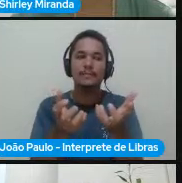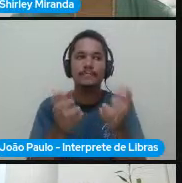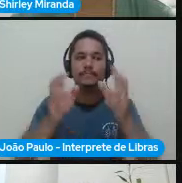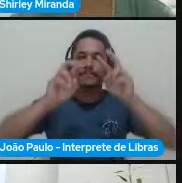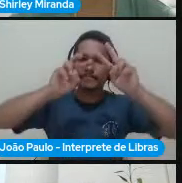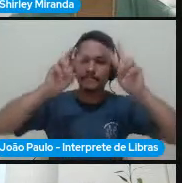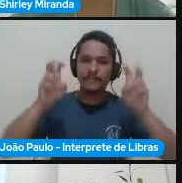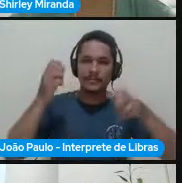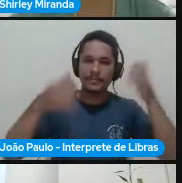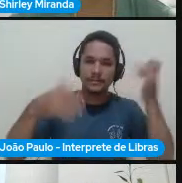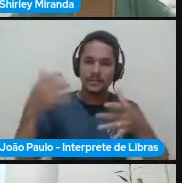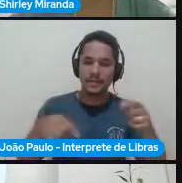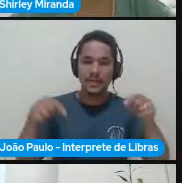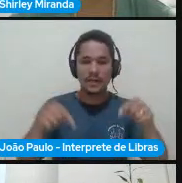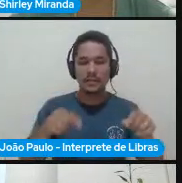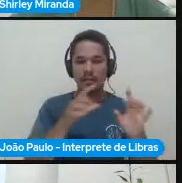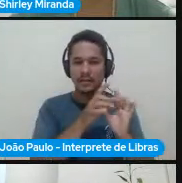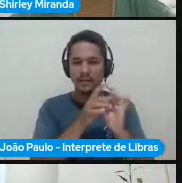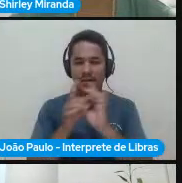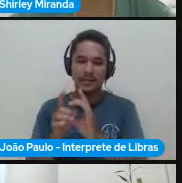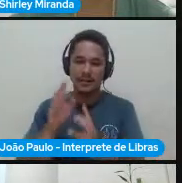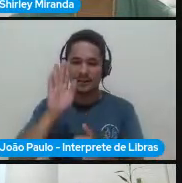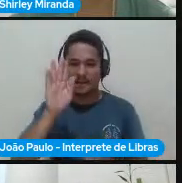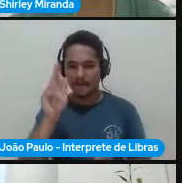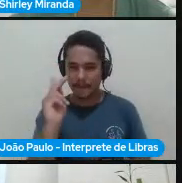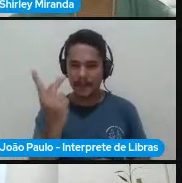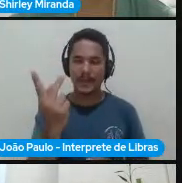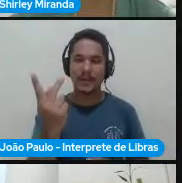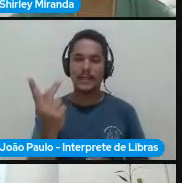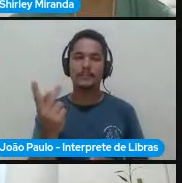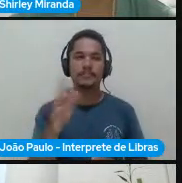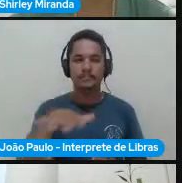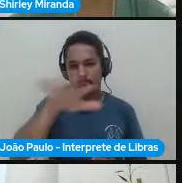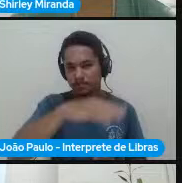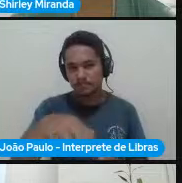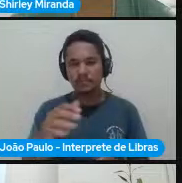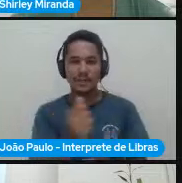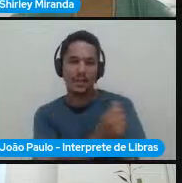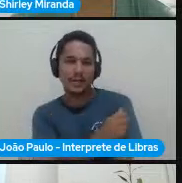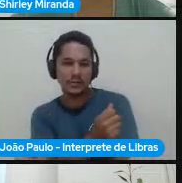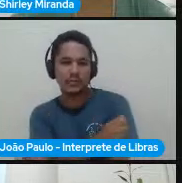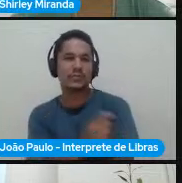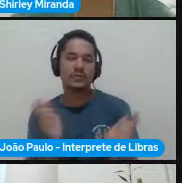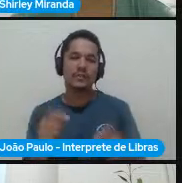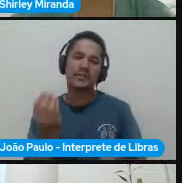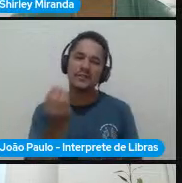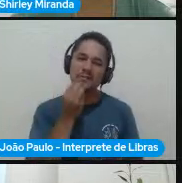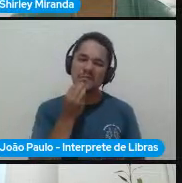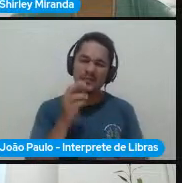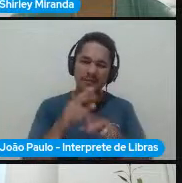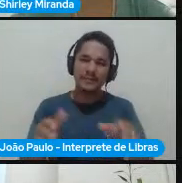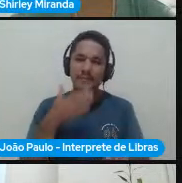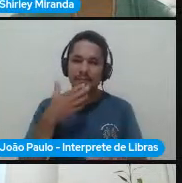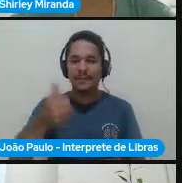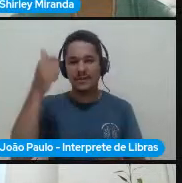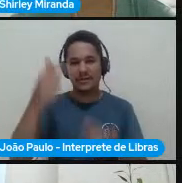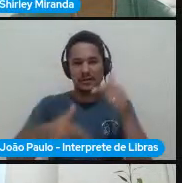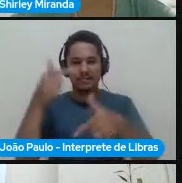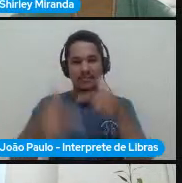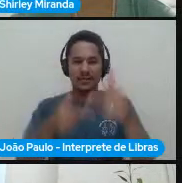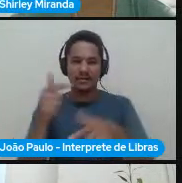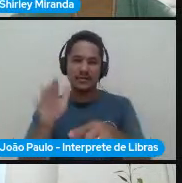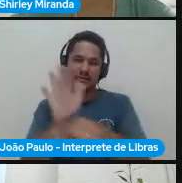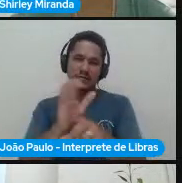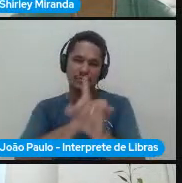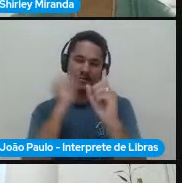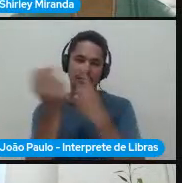nossa rede, com que os nossos estudantes tenham possibilidades cada vez melhores de atuação na sociedade. E